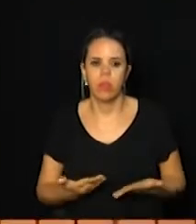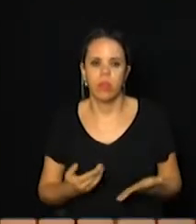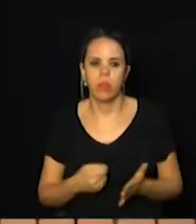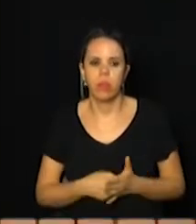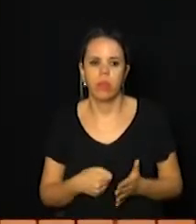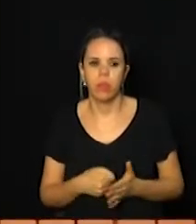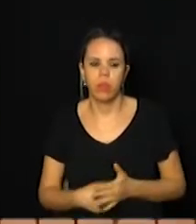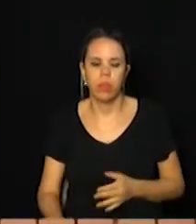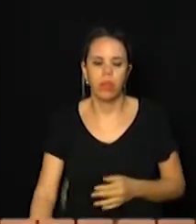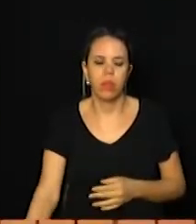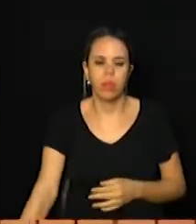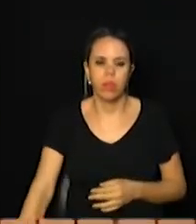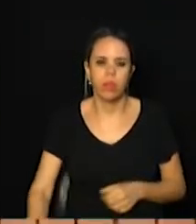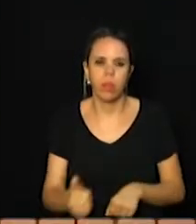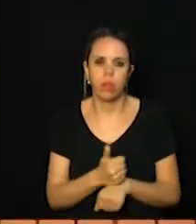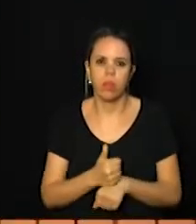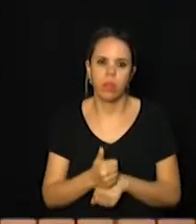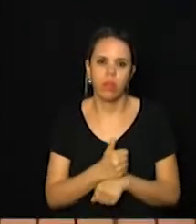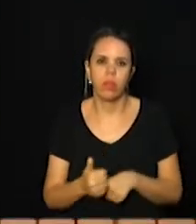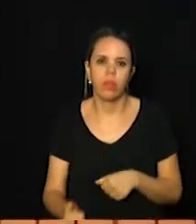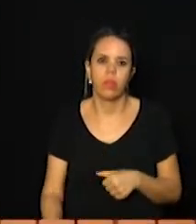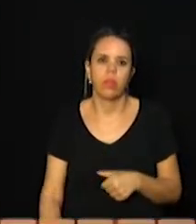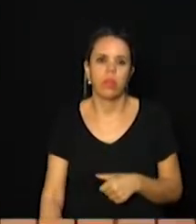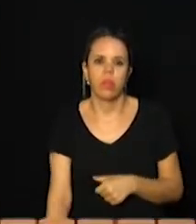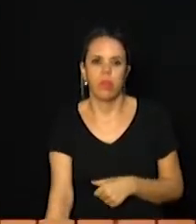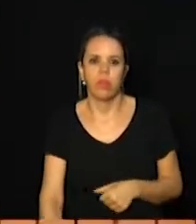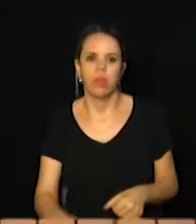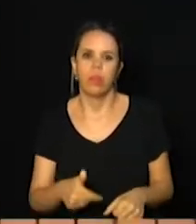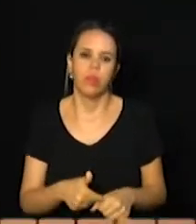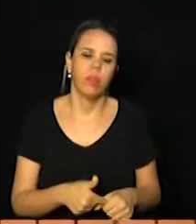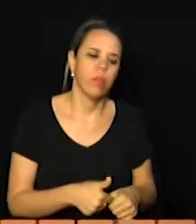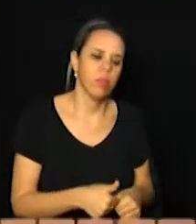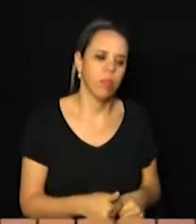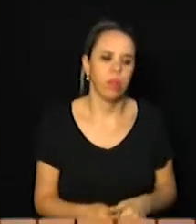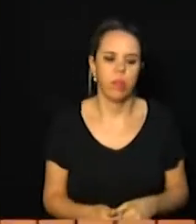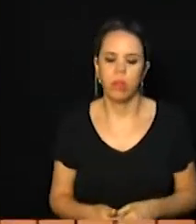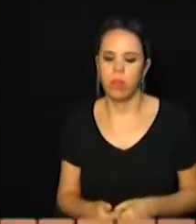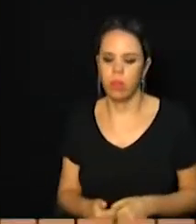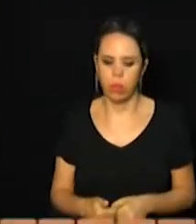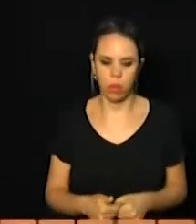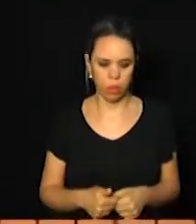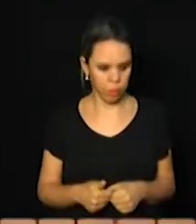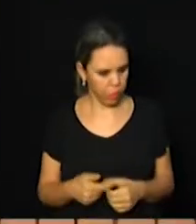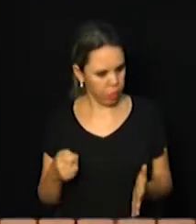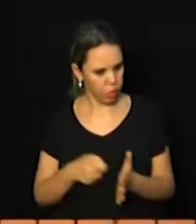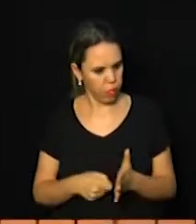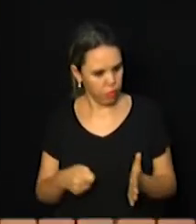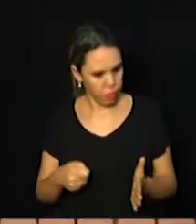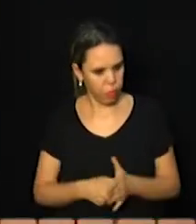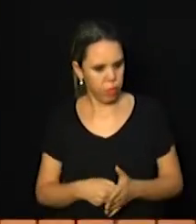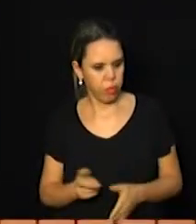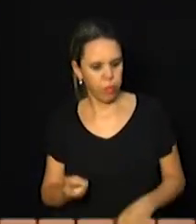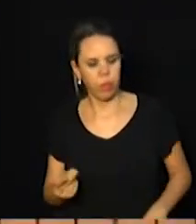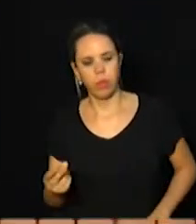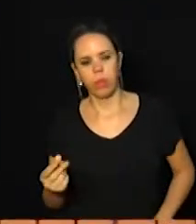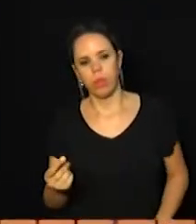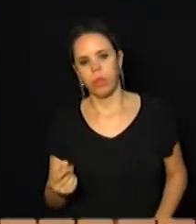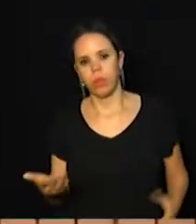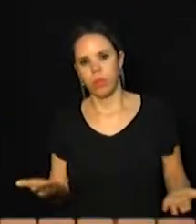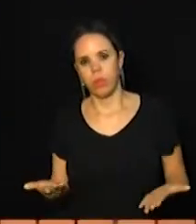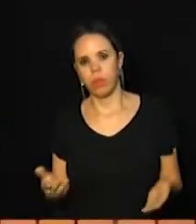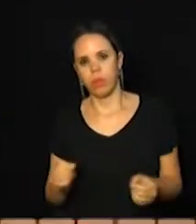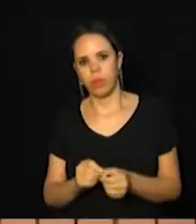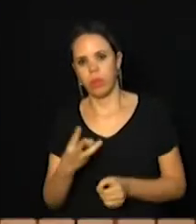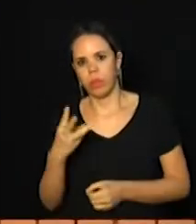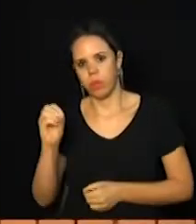lutando pela categoria de trabalhadores em posto de gasolina a nossa lista a nossa luta é incansável hoje